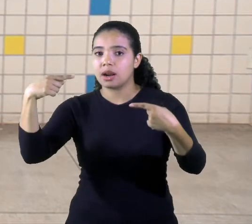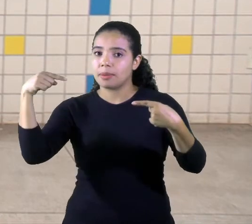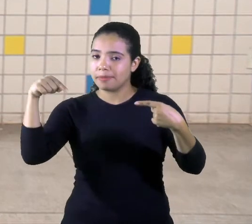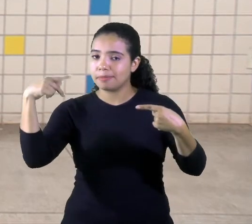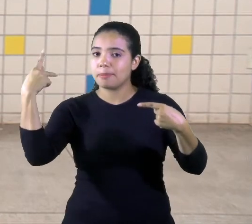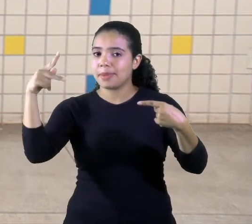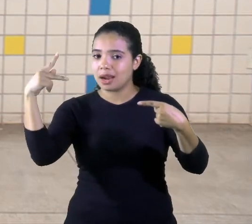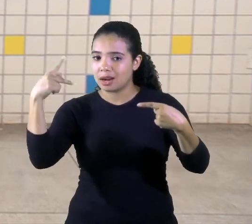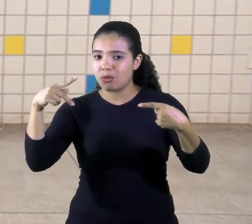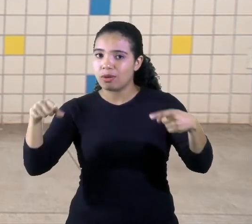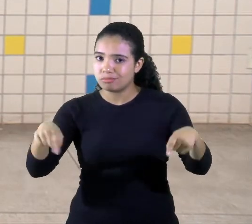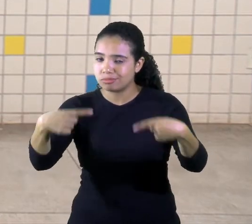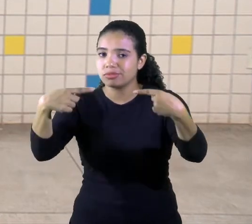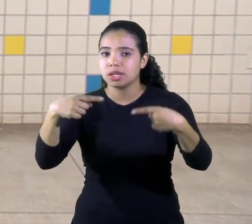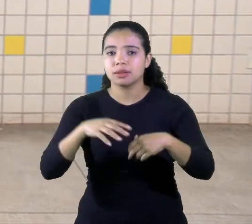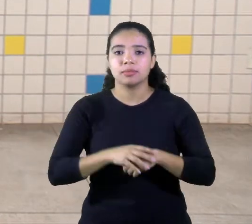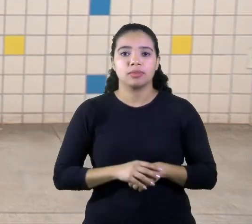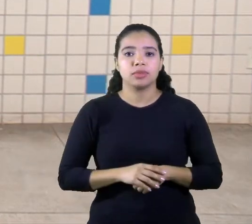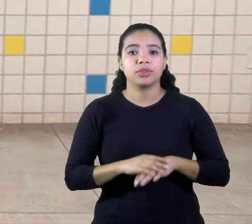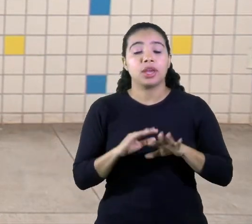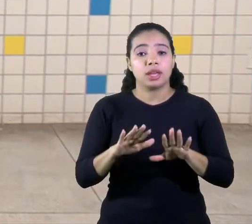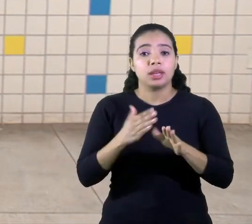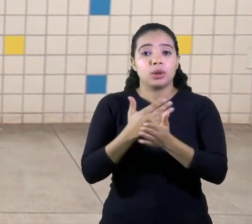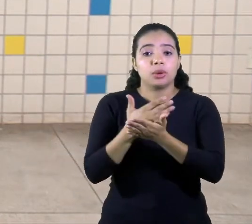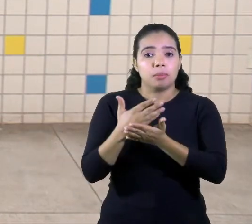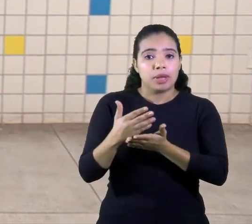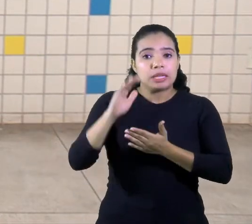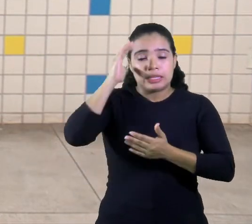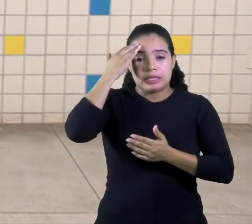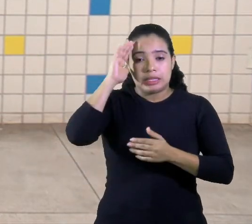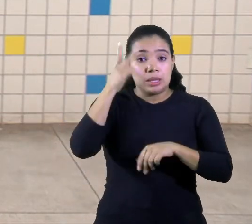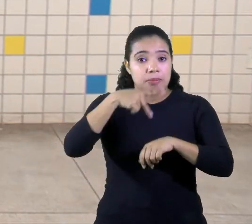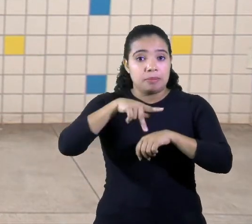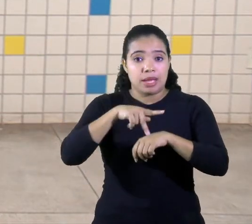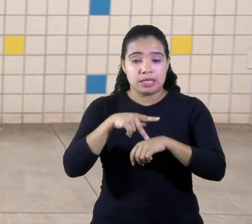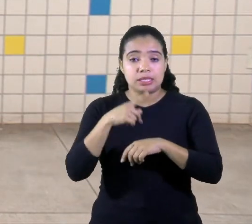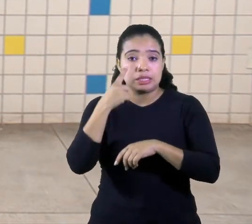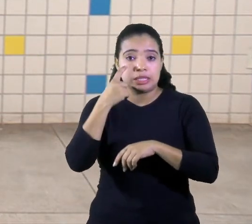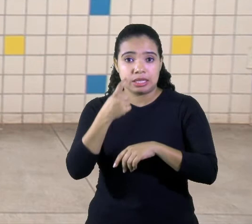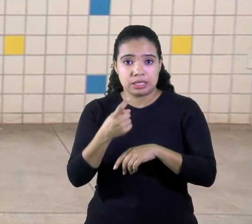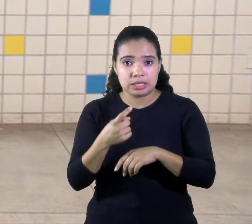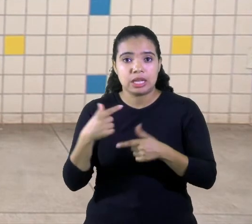gente passa a entender que teve um país muito interessado